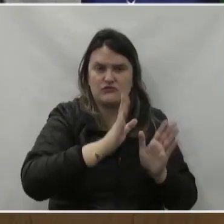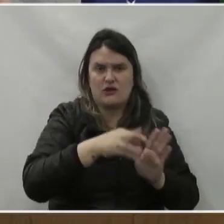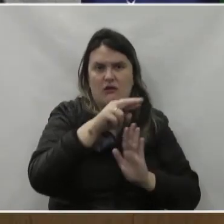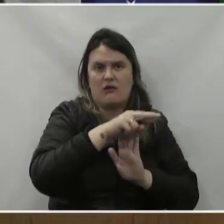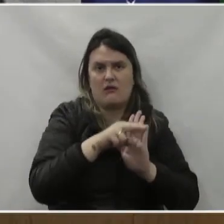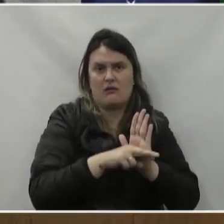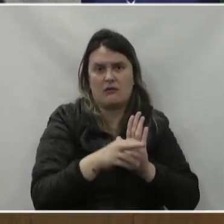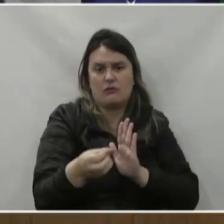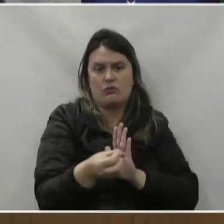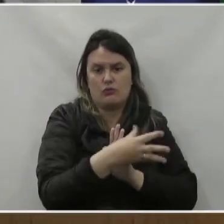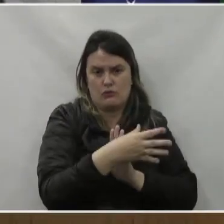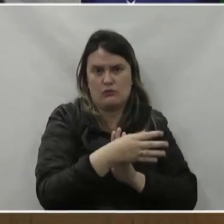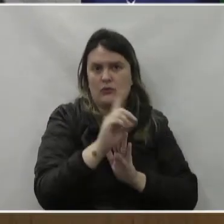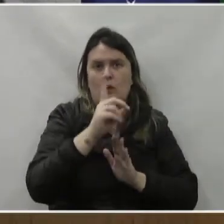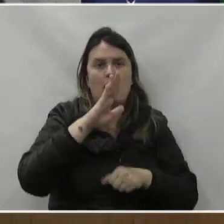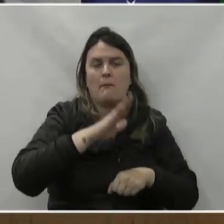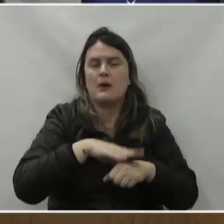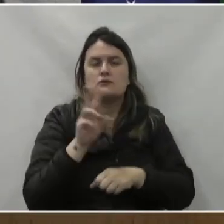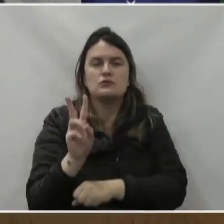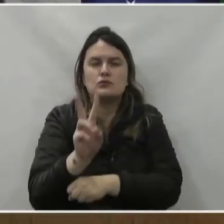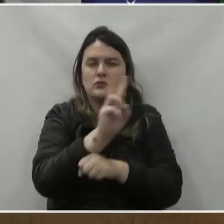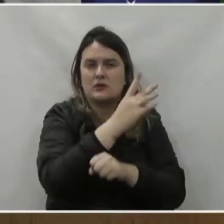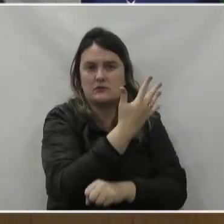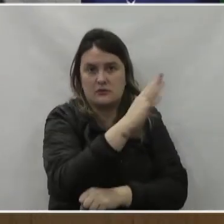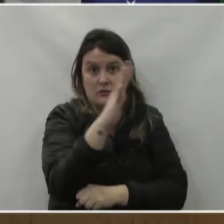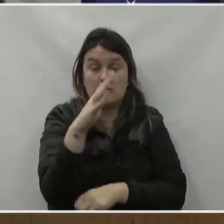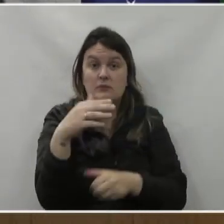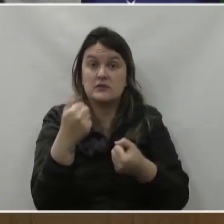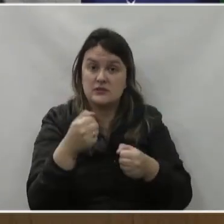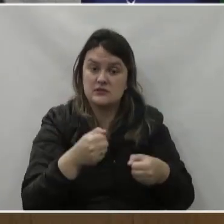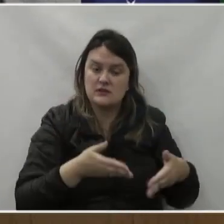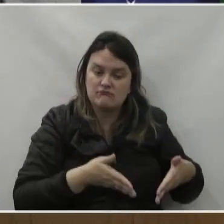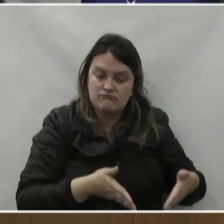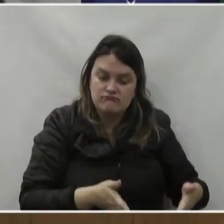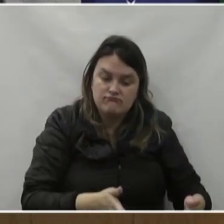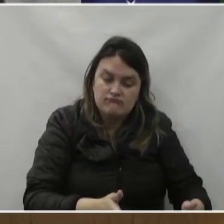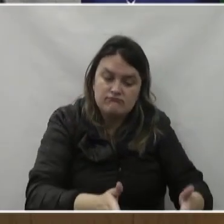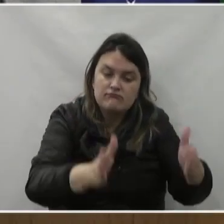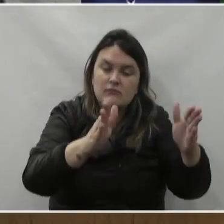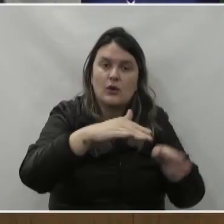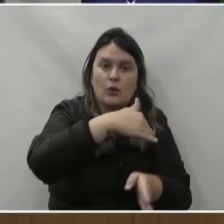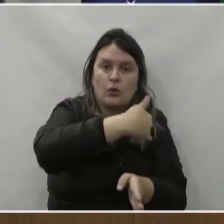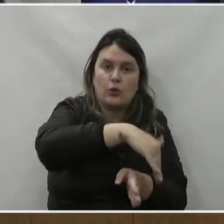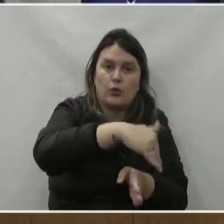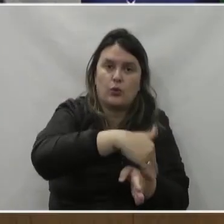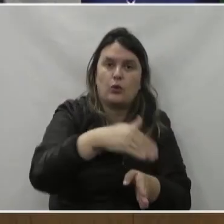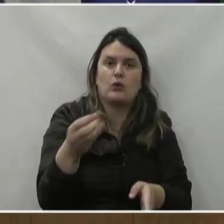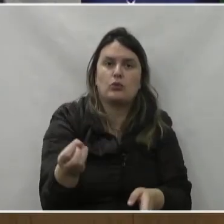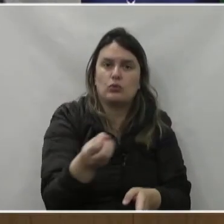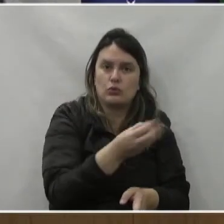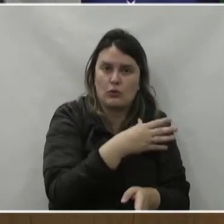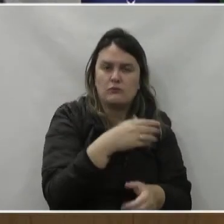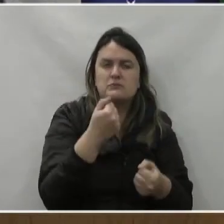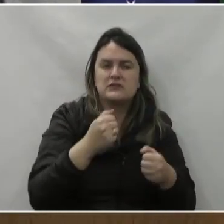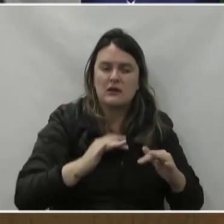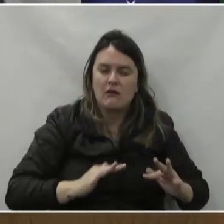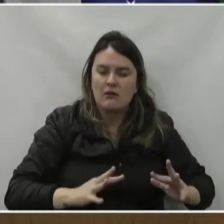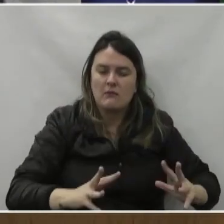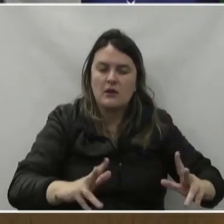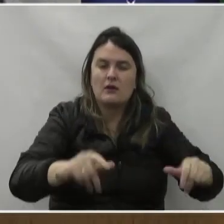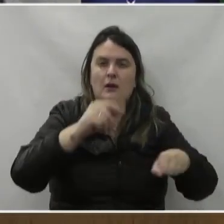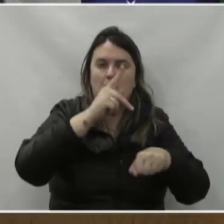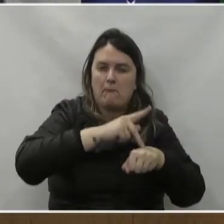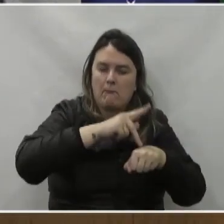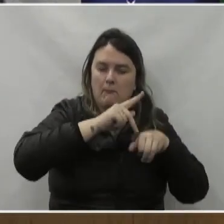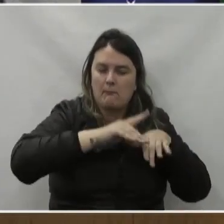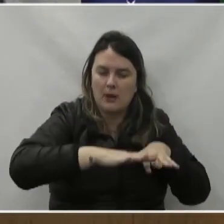e deixou de integrar a zona de preservação, possibilitando, portanto, a execução dos serviços de